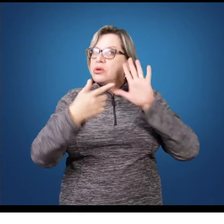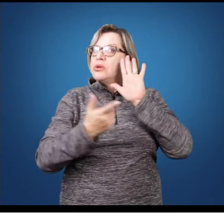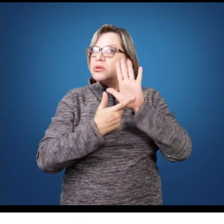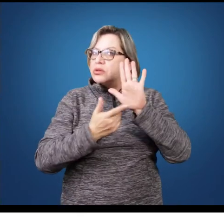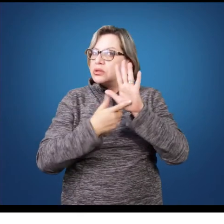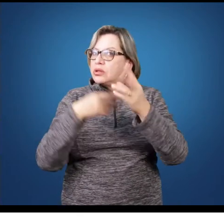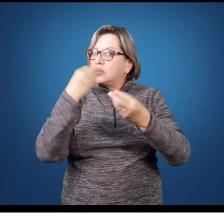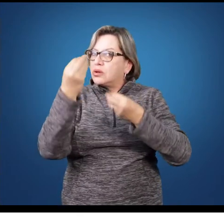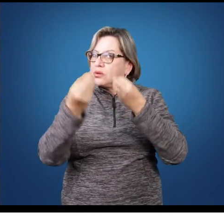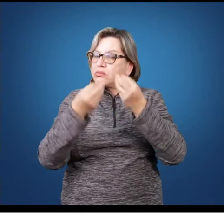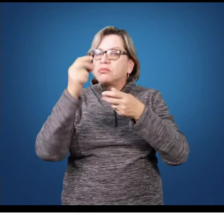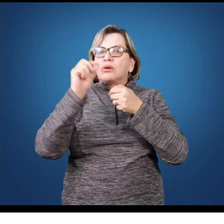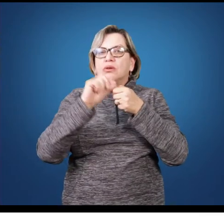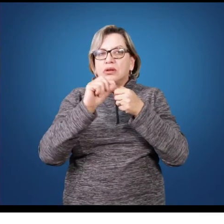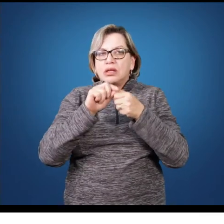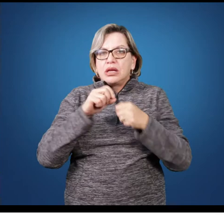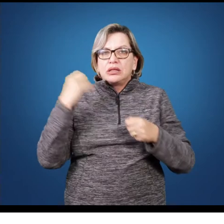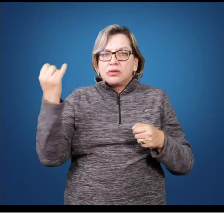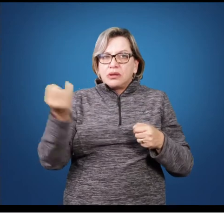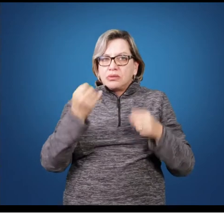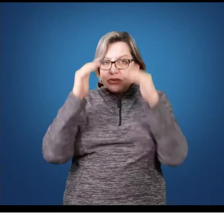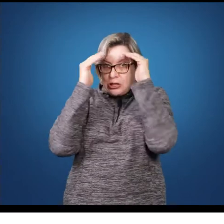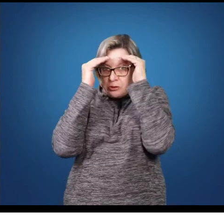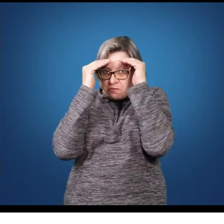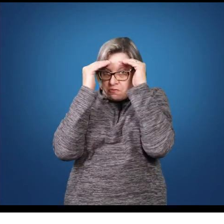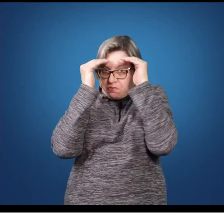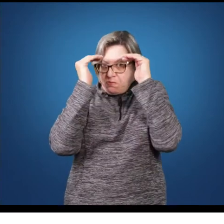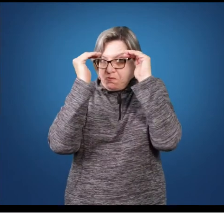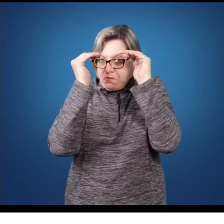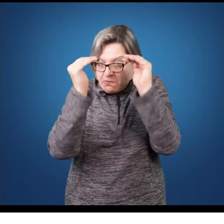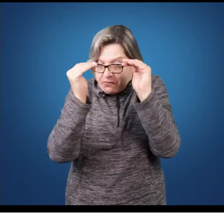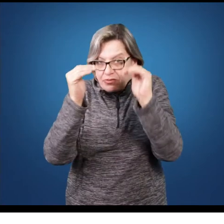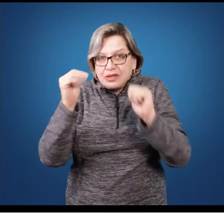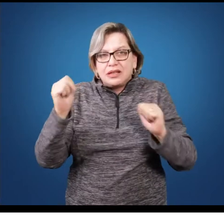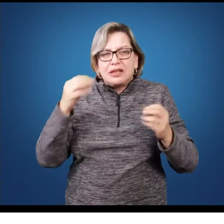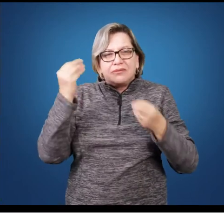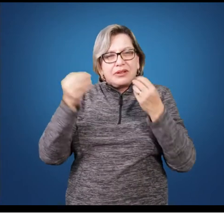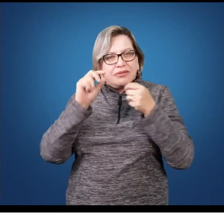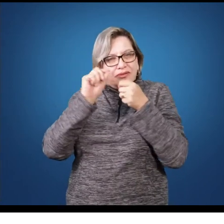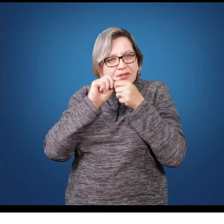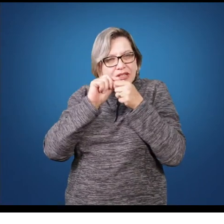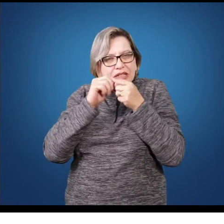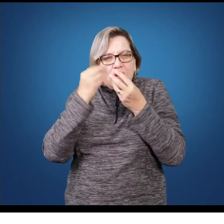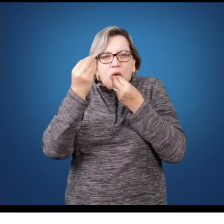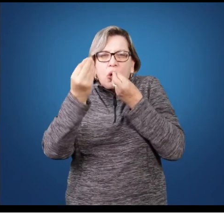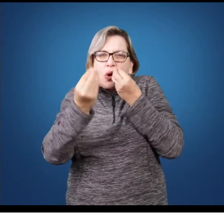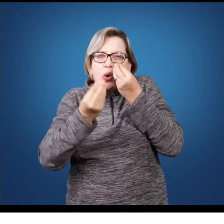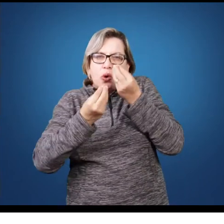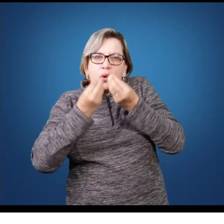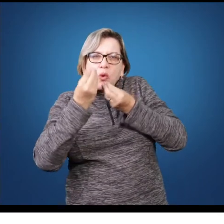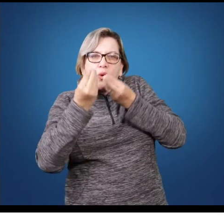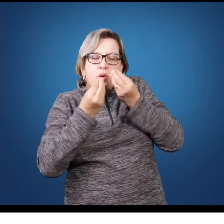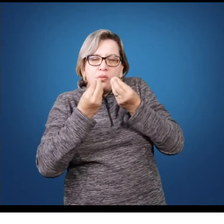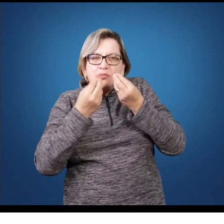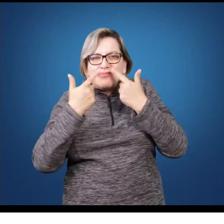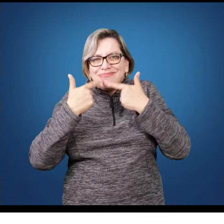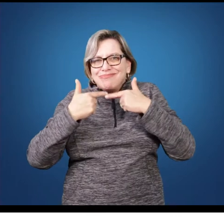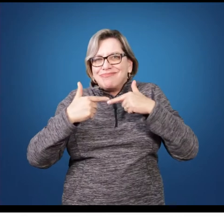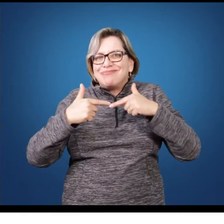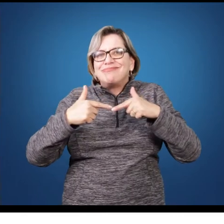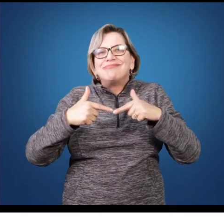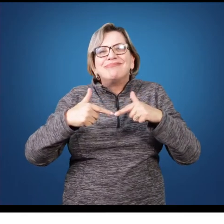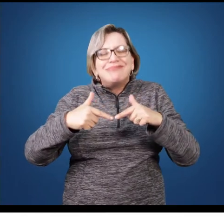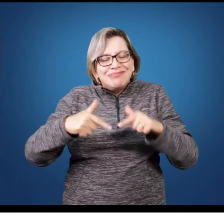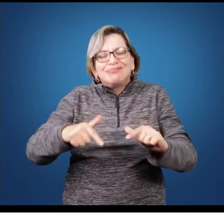é importante que vocês estejam atentos à descrição, qual que é a linguagem